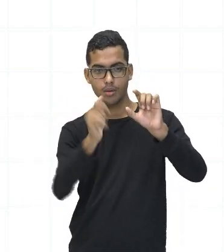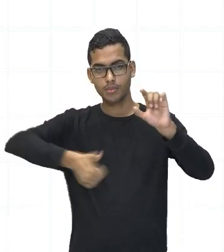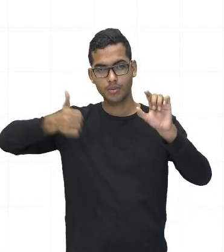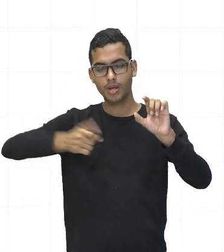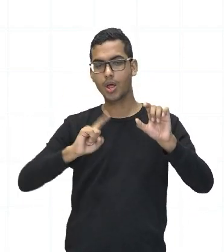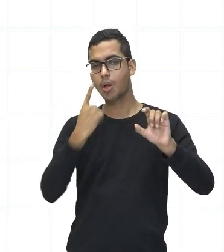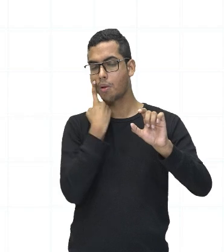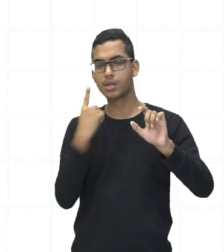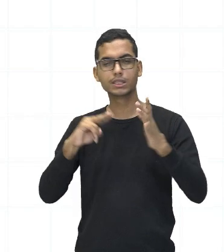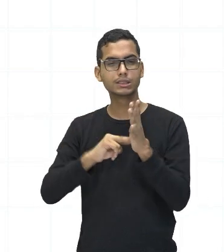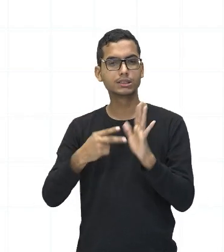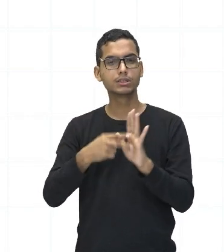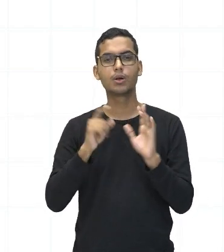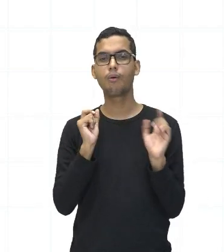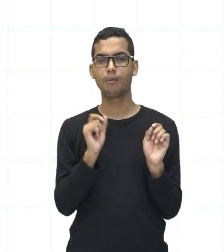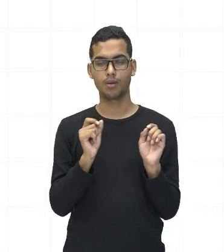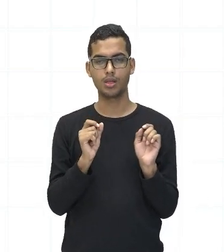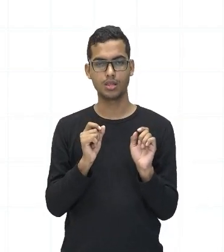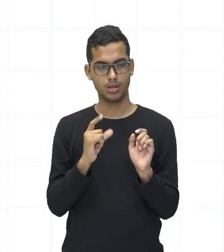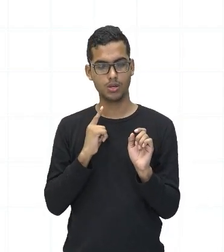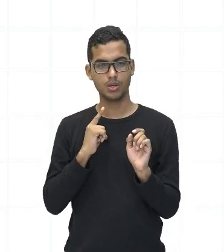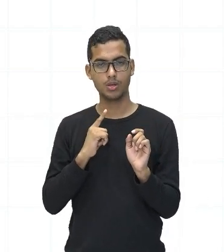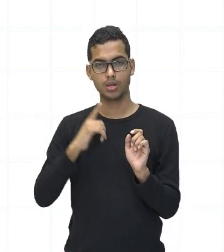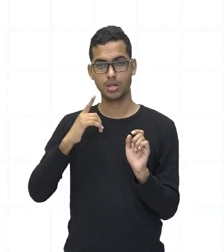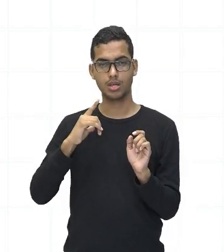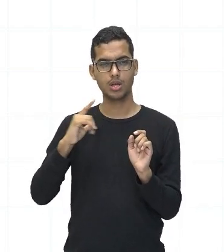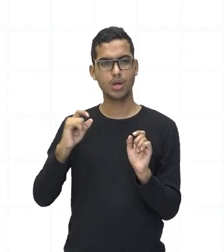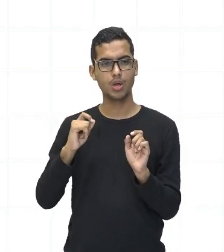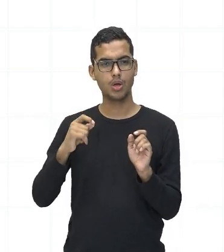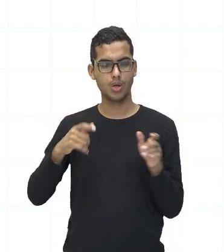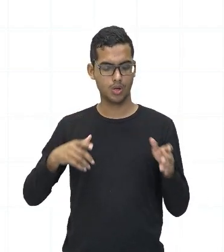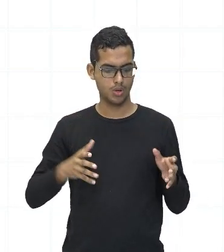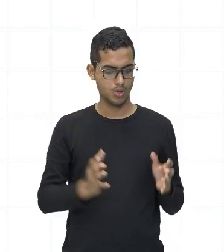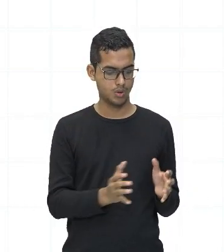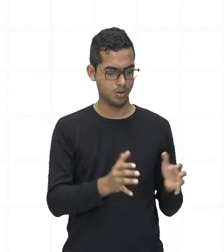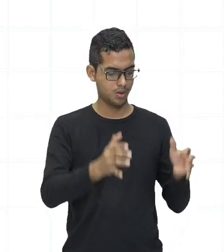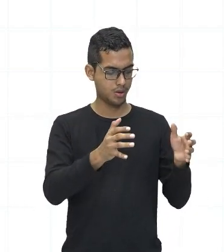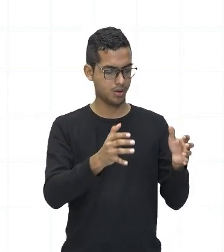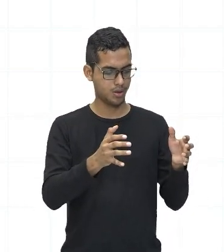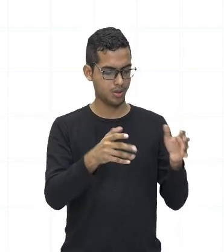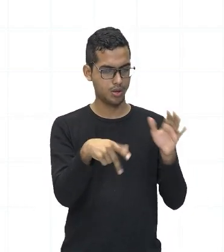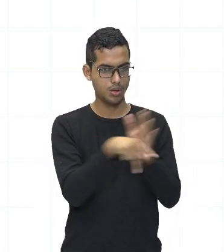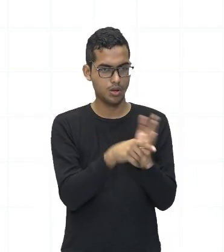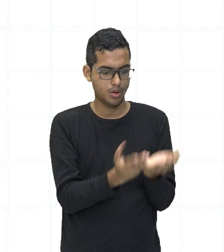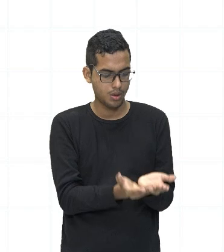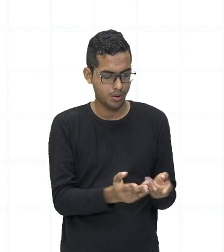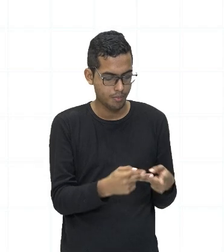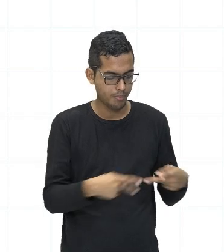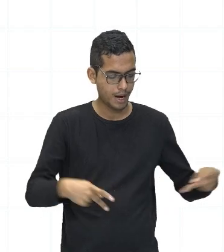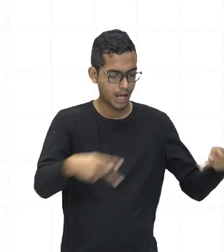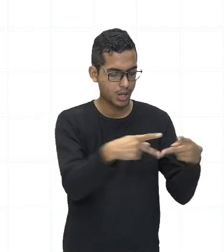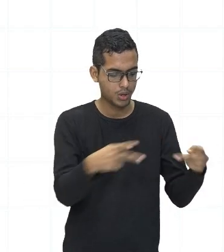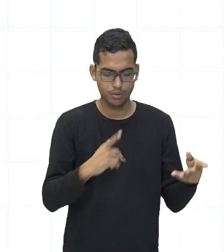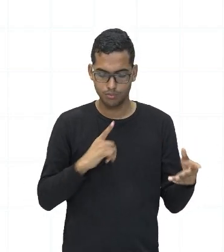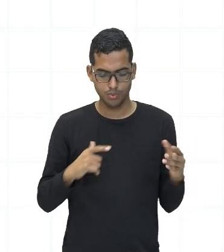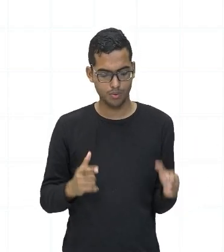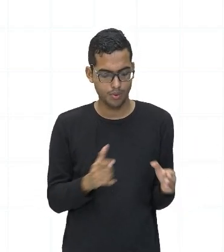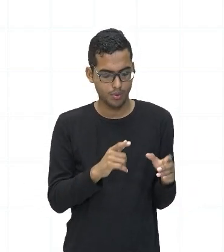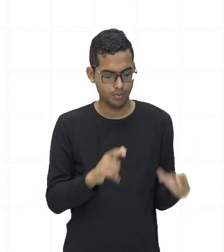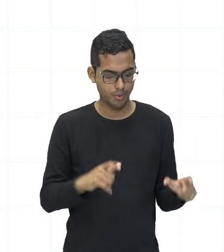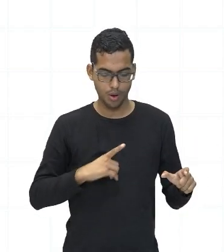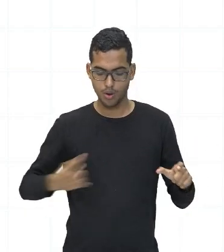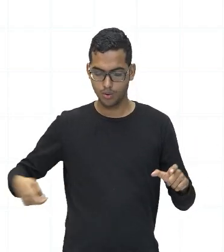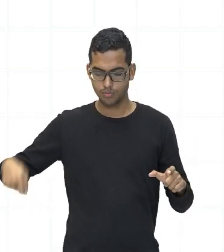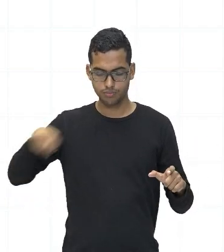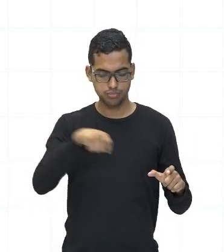ele significa uma coisa, né? Que é enche o pratinho de areia. E a segunda ocorrência, ele